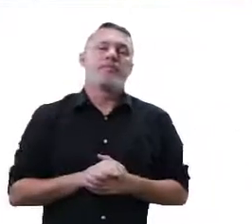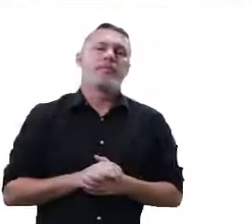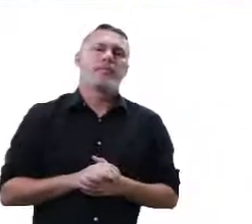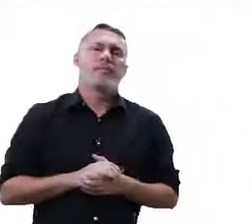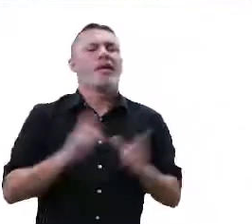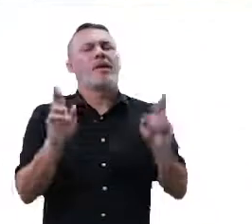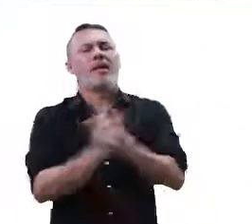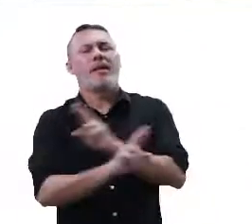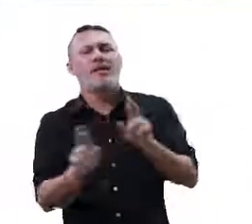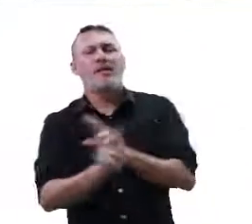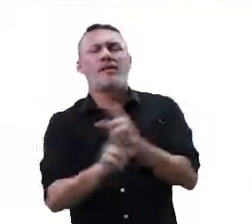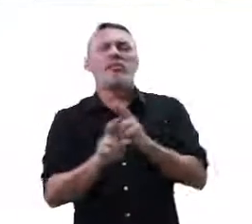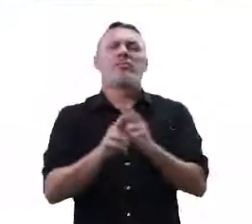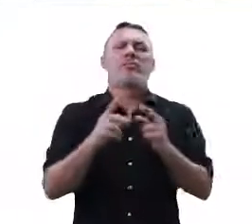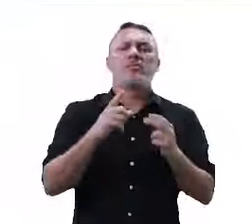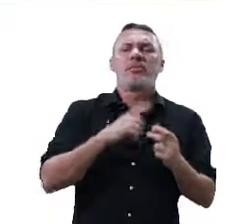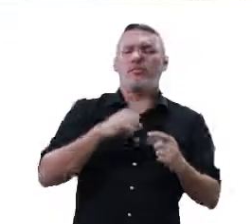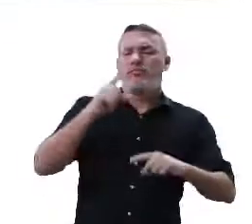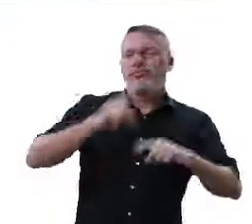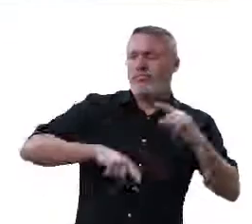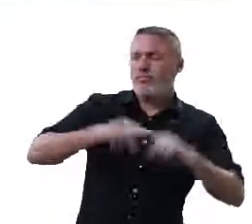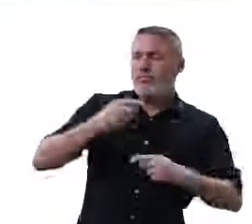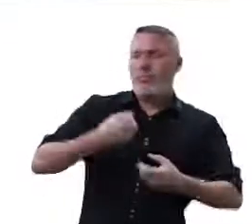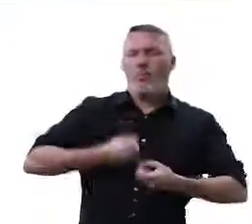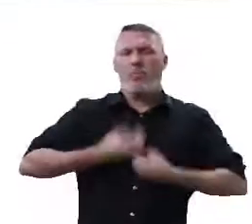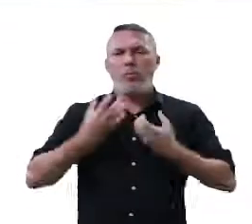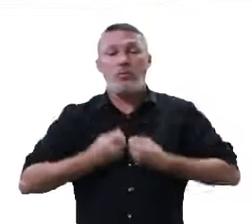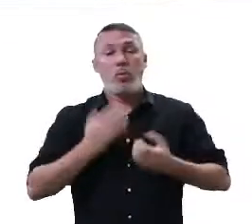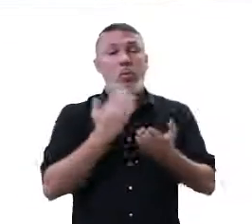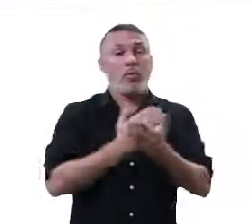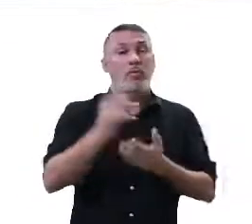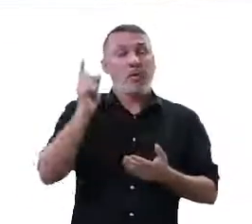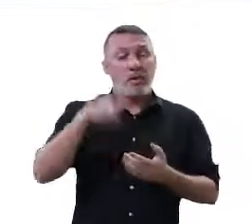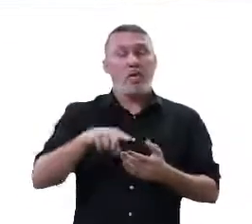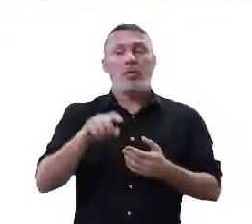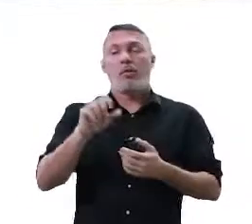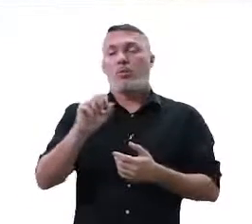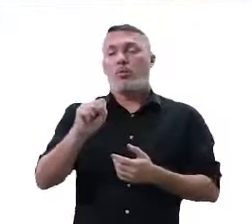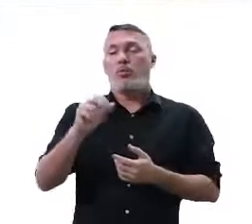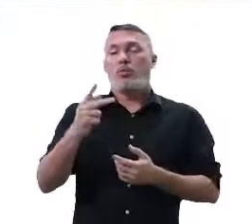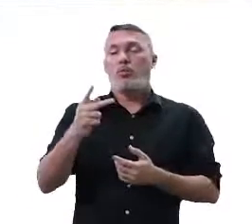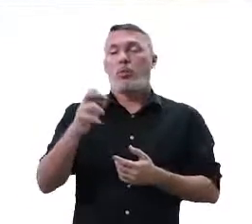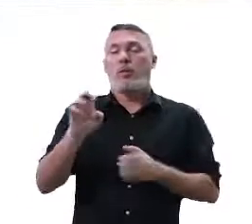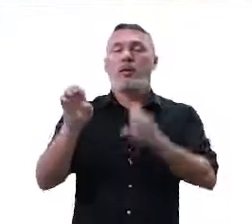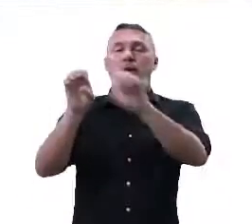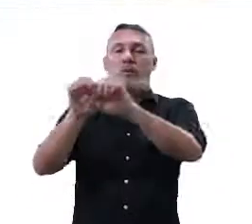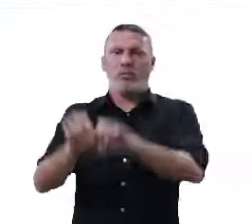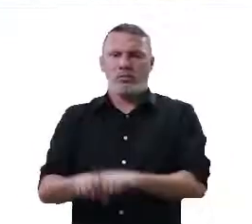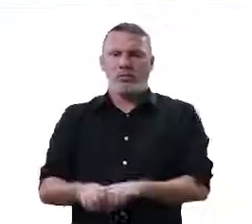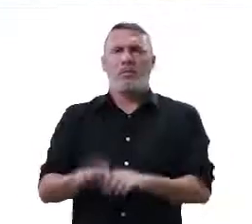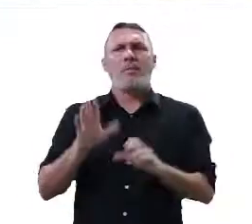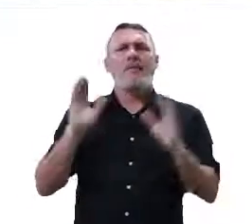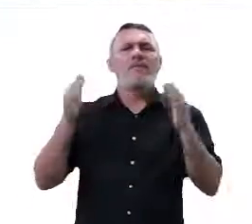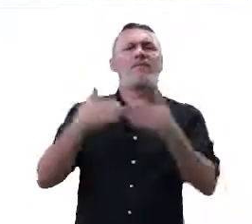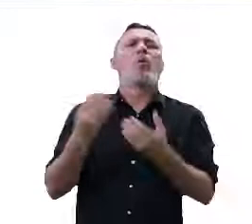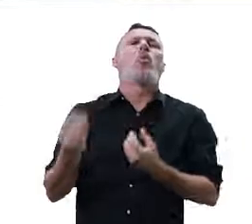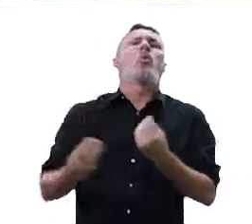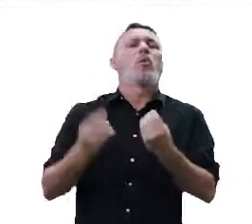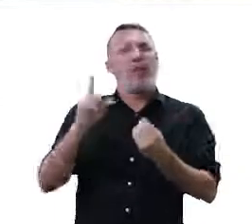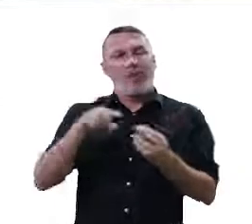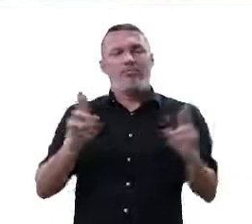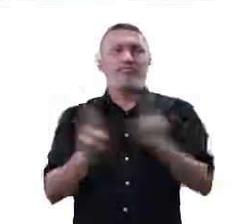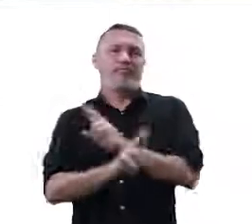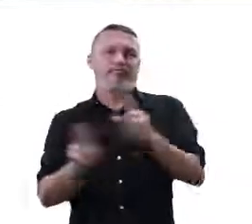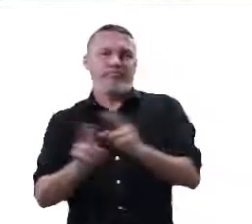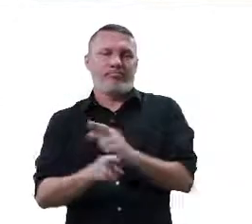As relações de produção se localizam exatamente aqui, na superestrutura, né? Então, como